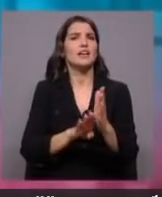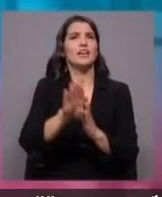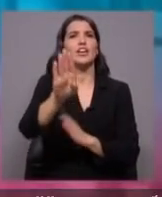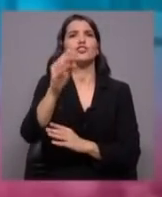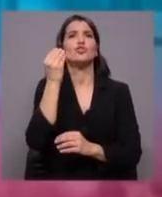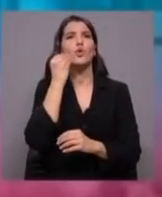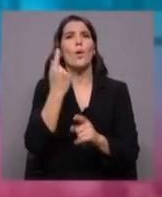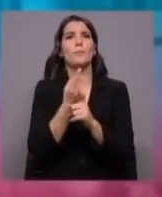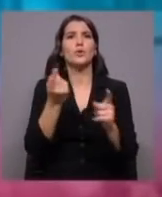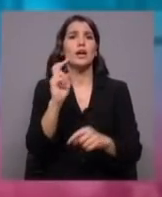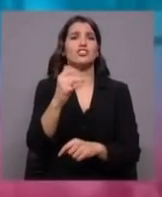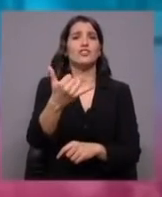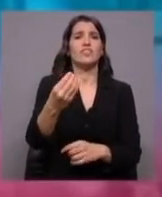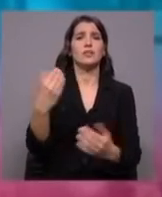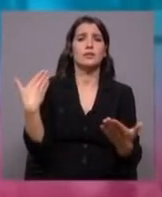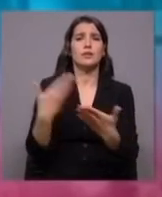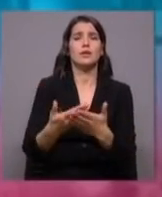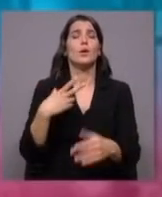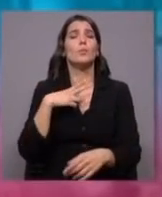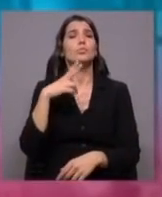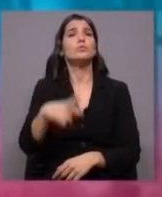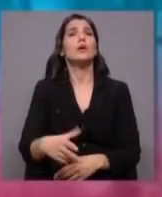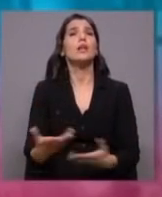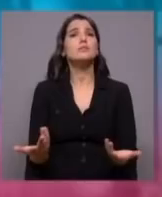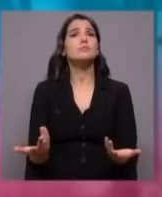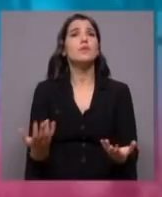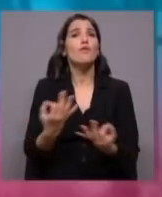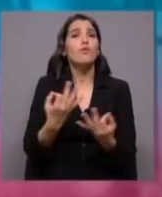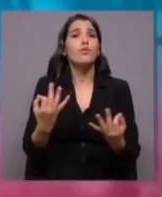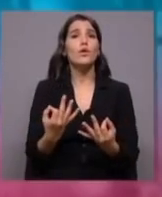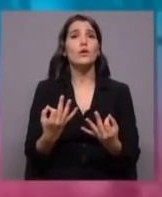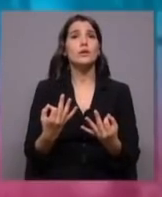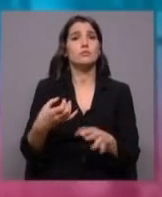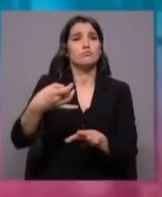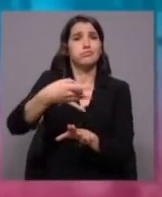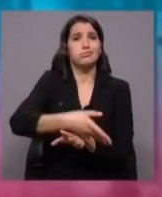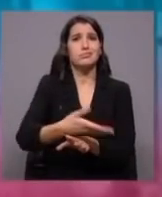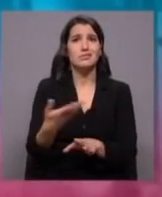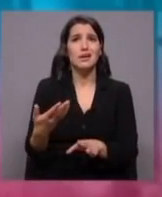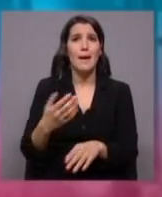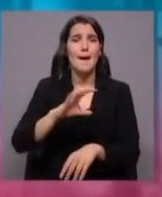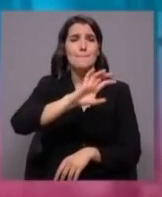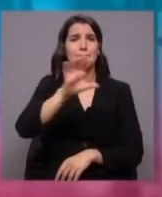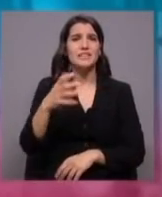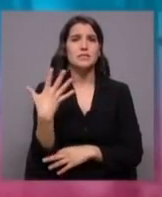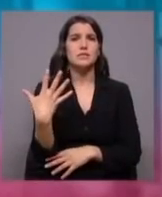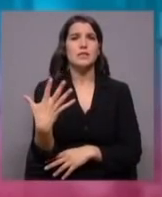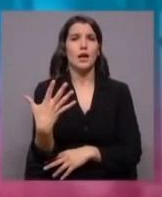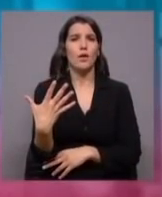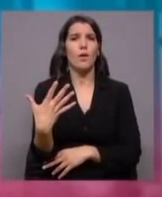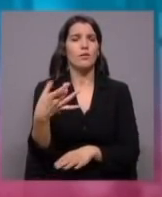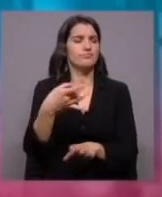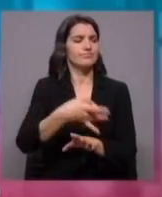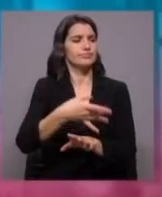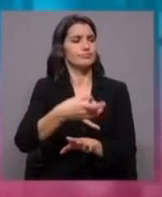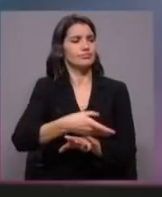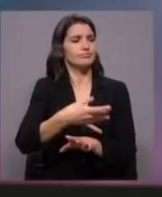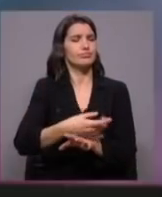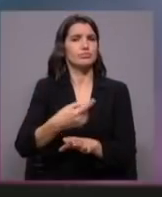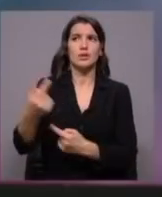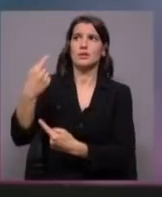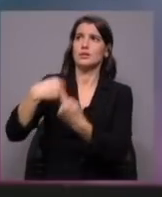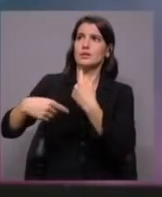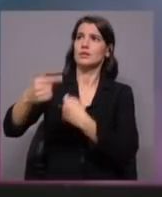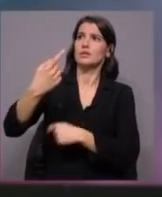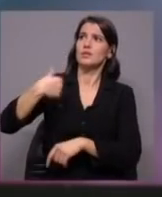quando nos últimos 20 anos Portugal foi ultrapassado por 5 países e cada vez mais nos apontam como